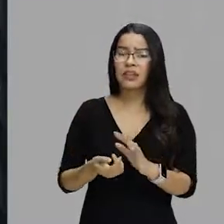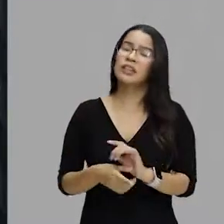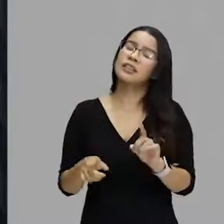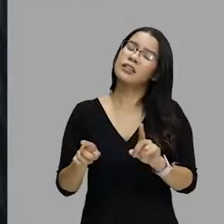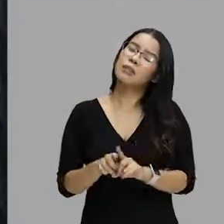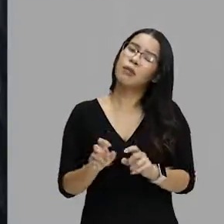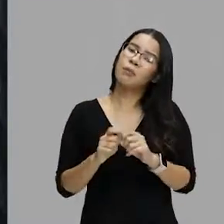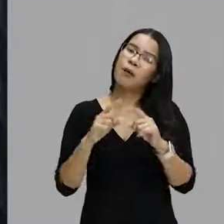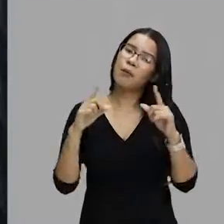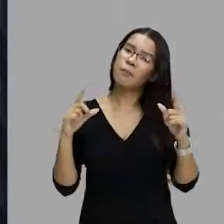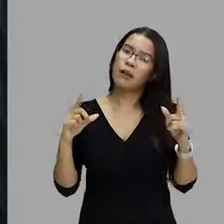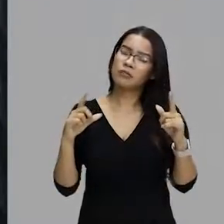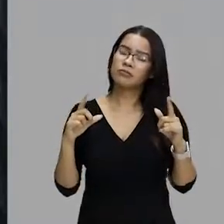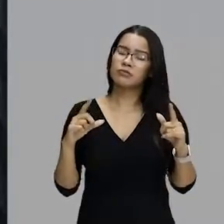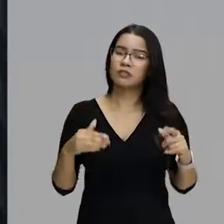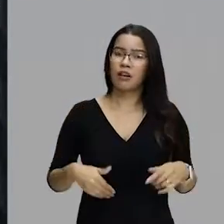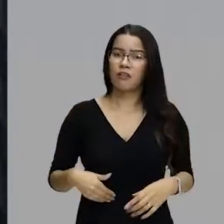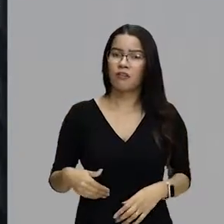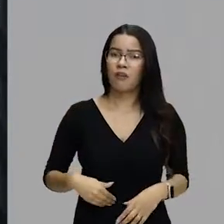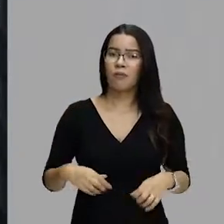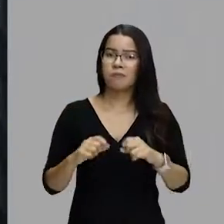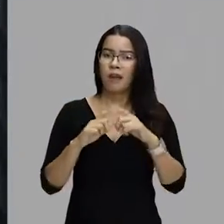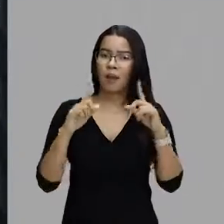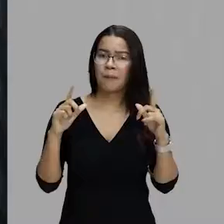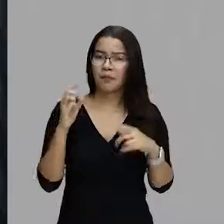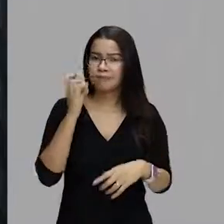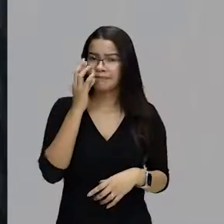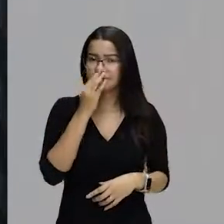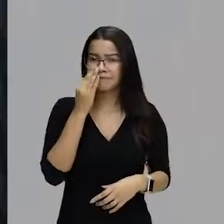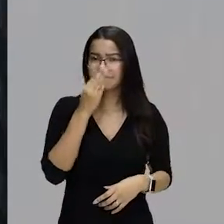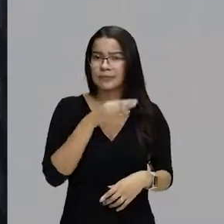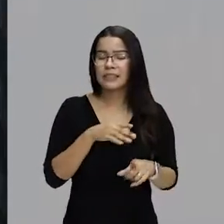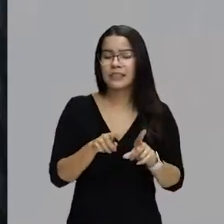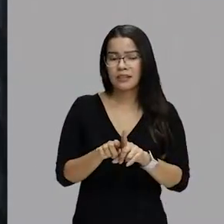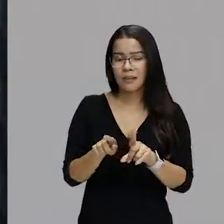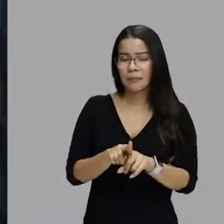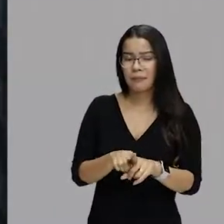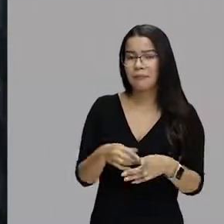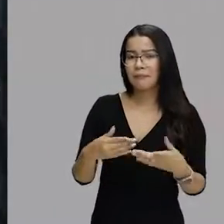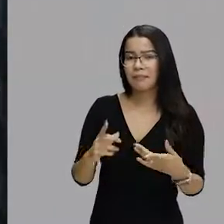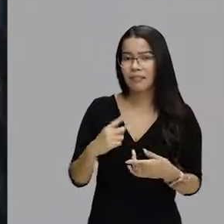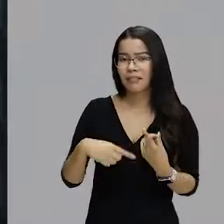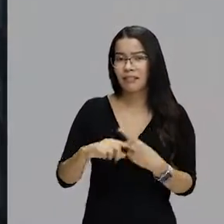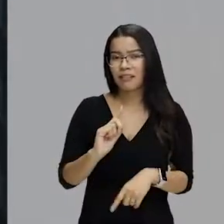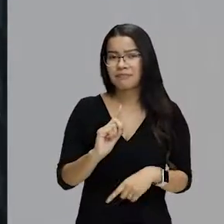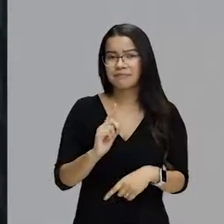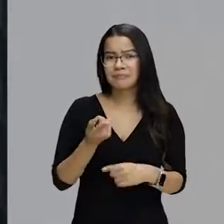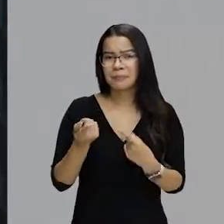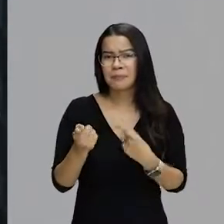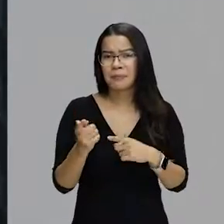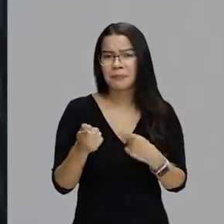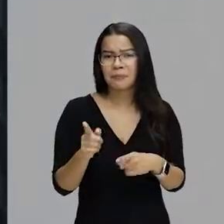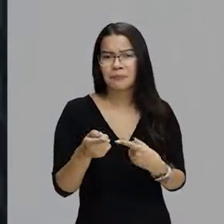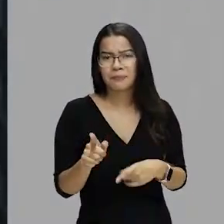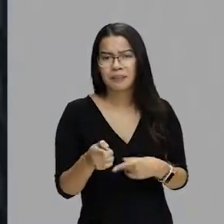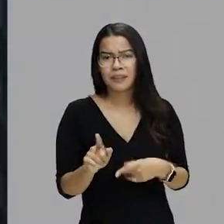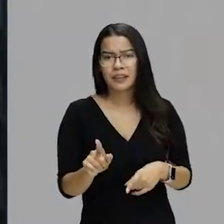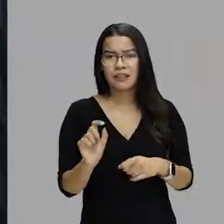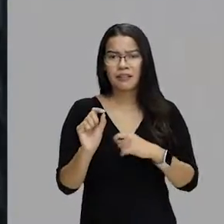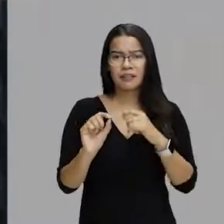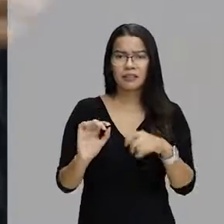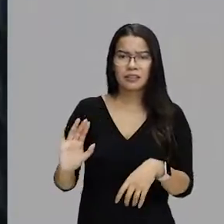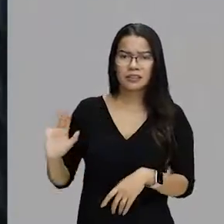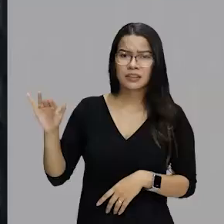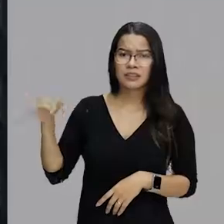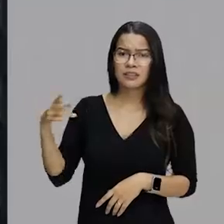E lógico, além das perseguições que ocorreram na época da ditadura de Batista. Diante disso, você está